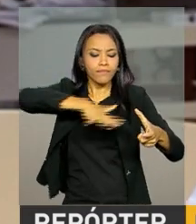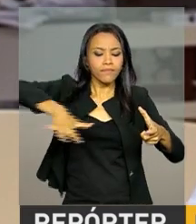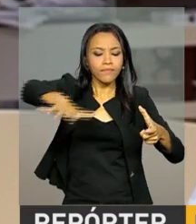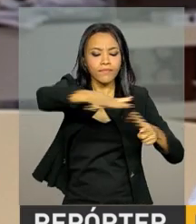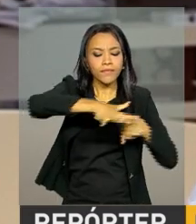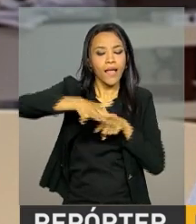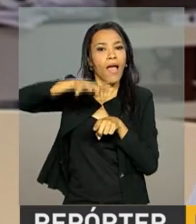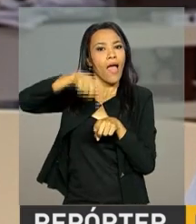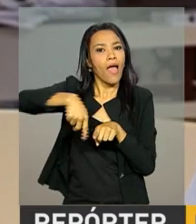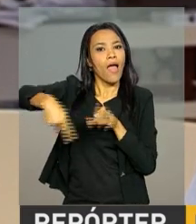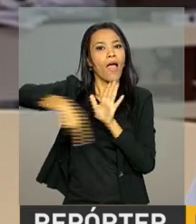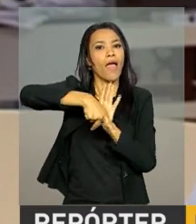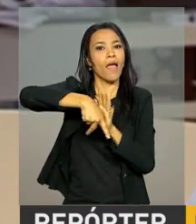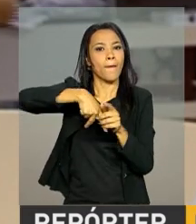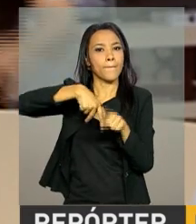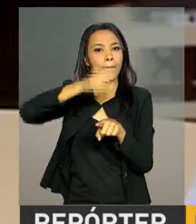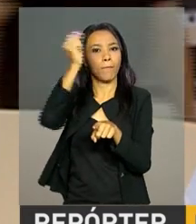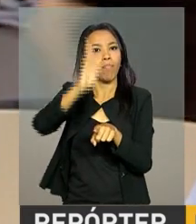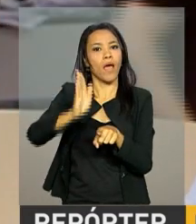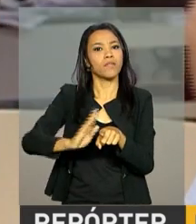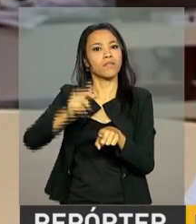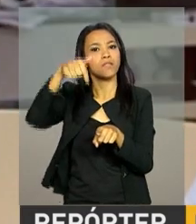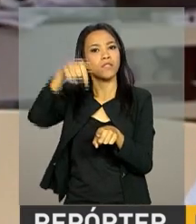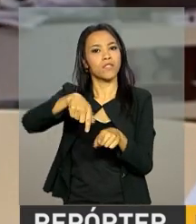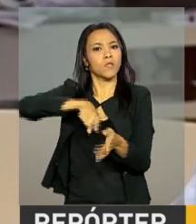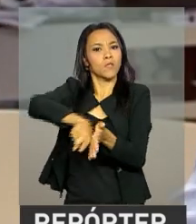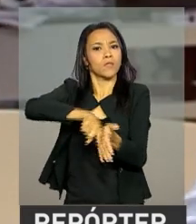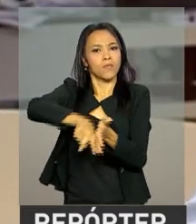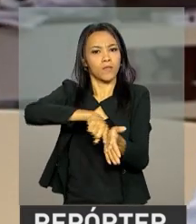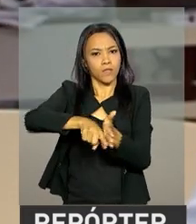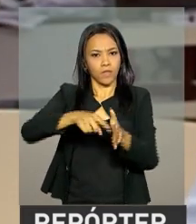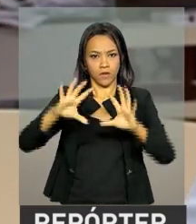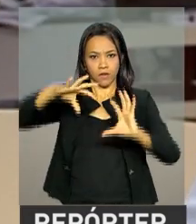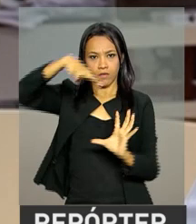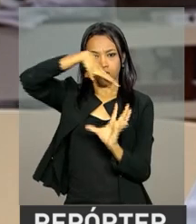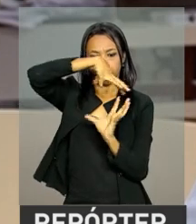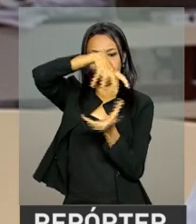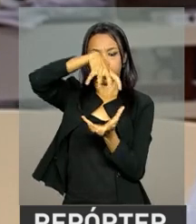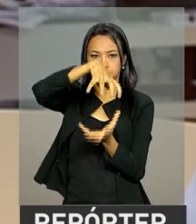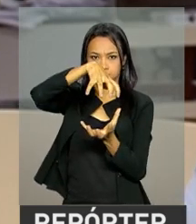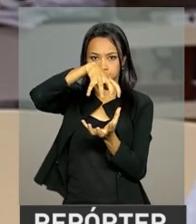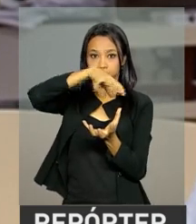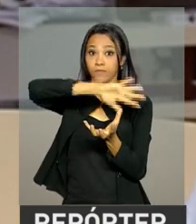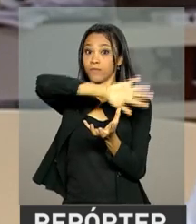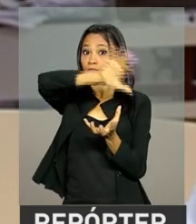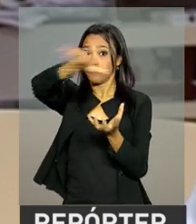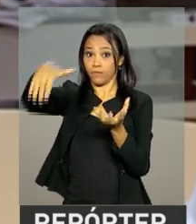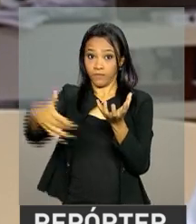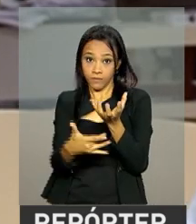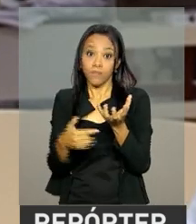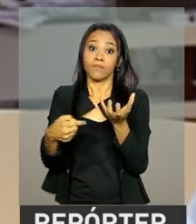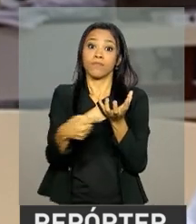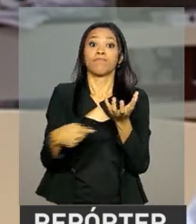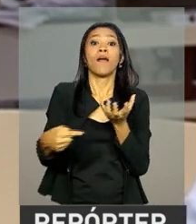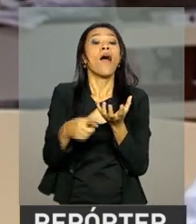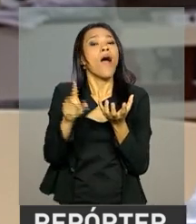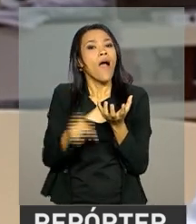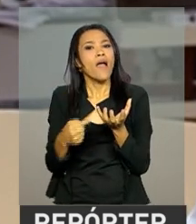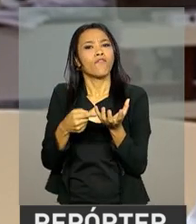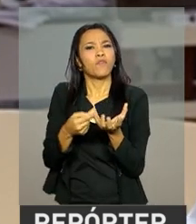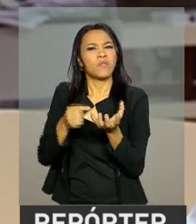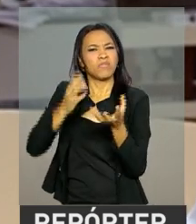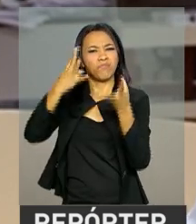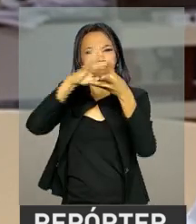como base Brasileira de Pesquisas lá no continente gelado para quem não lembra a estação Antártica Comandante Ferraz foi